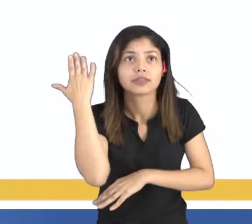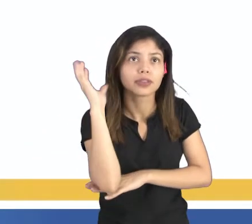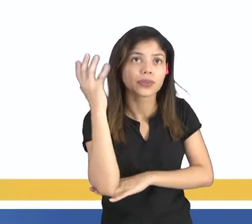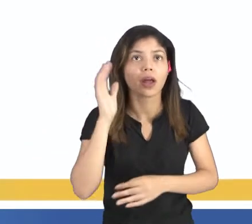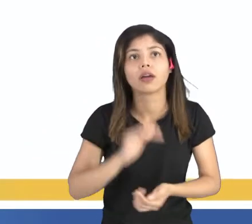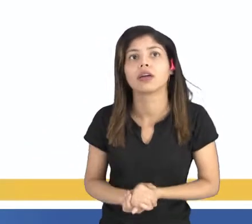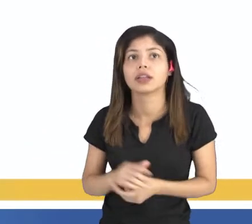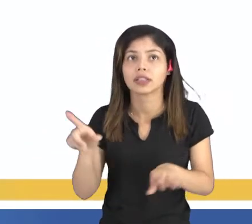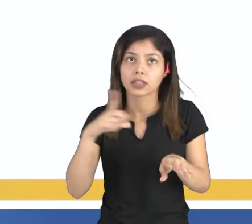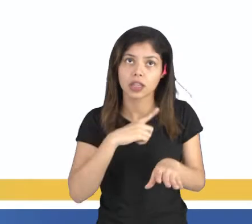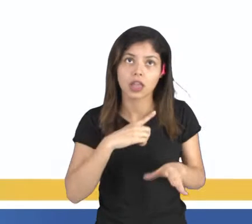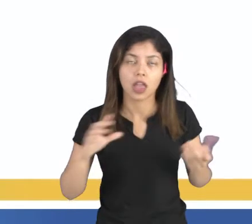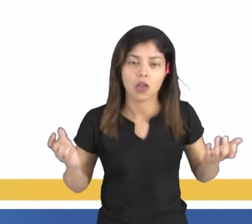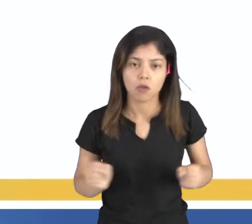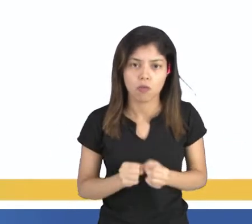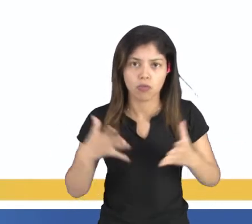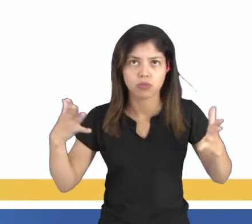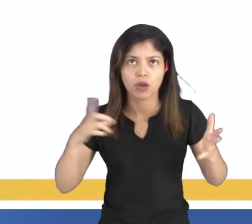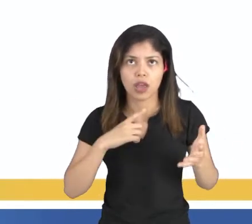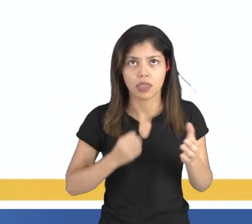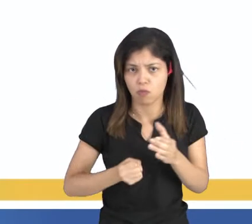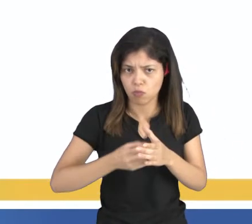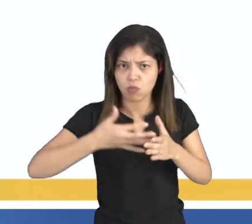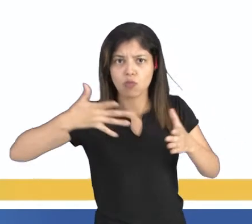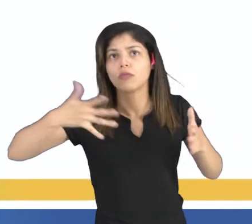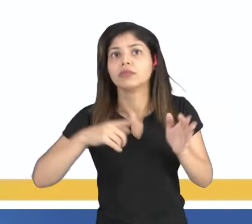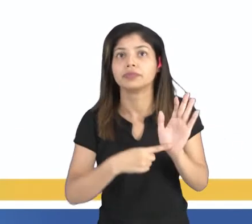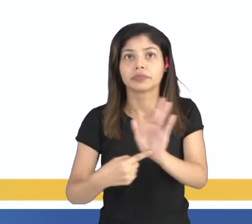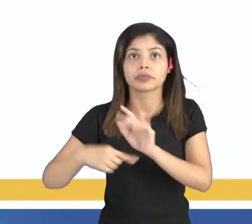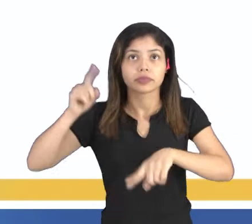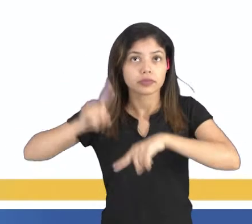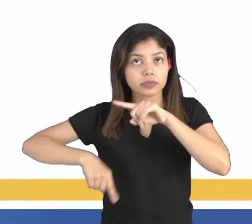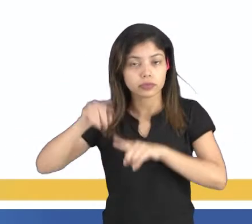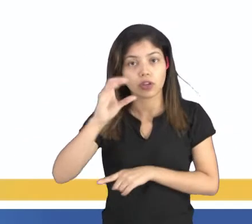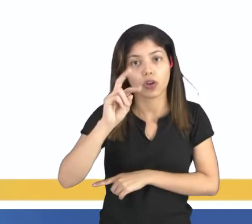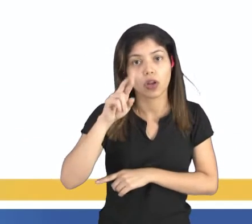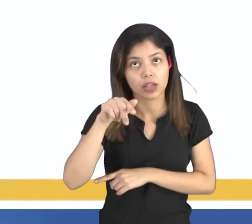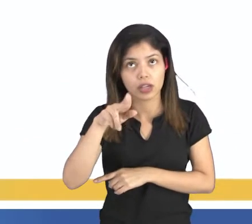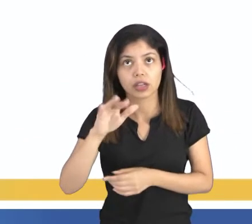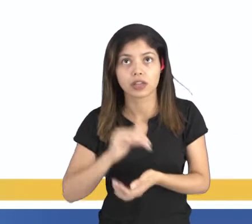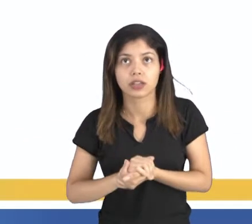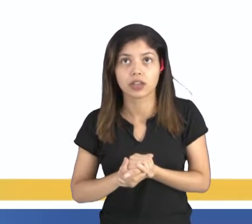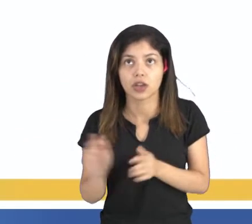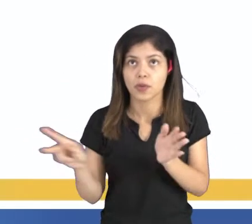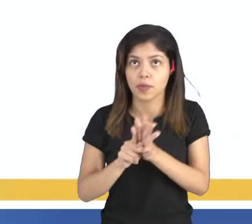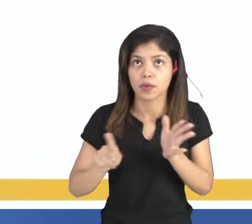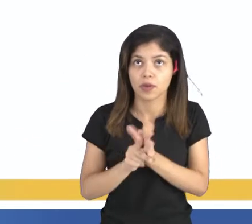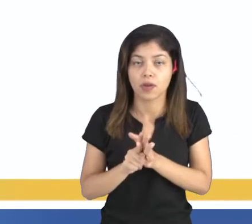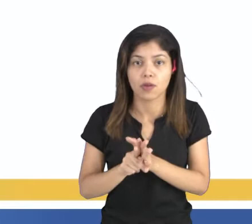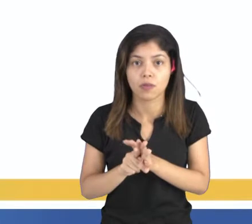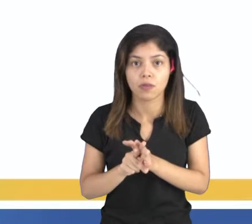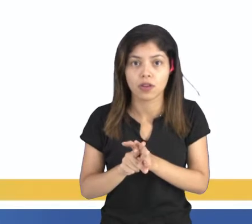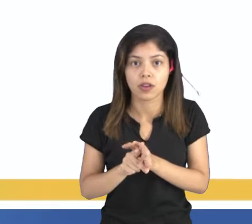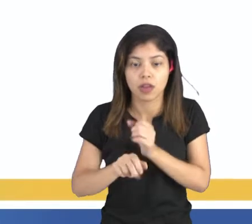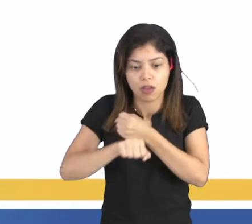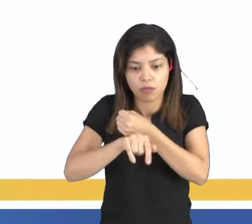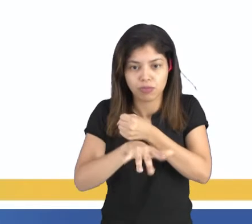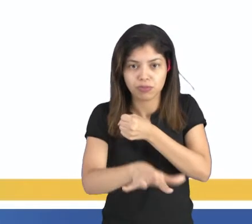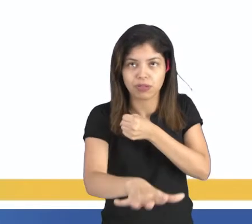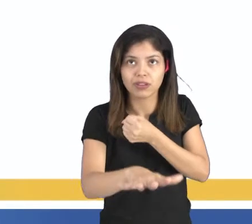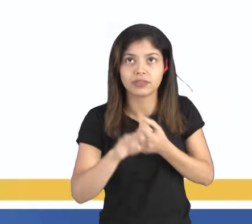processo natural decorrente da acumulação excessiva de matéria orgânica provinda dos esgotos e